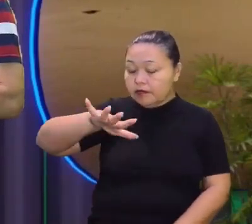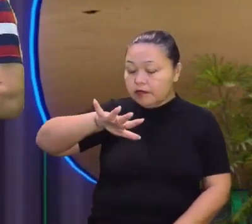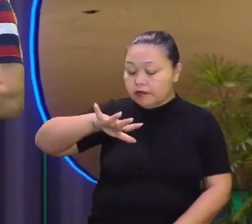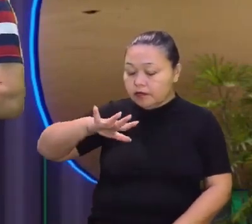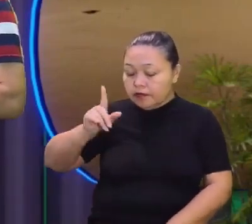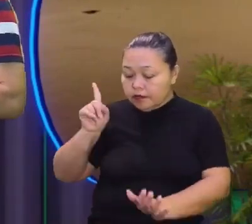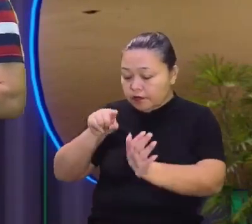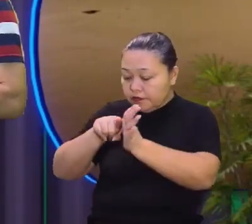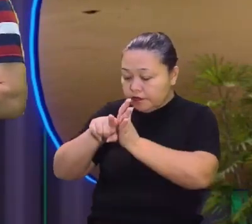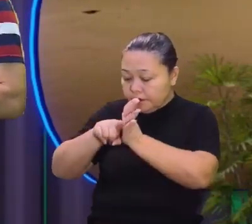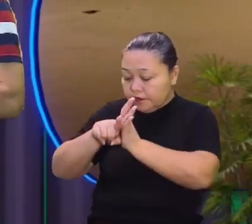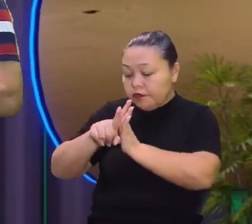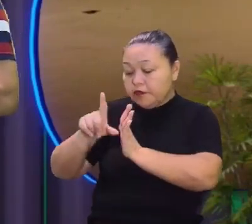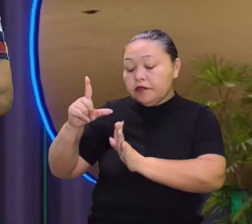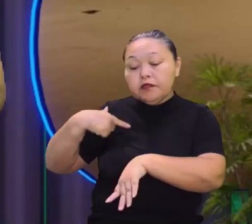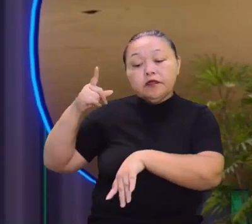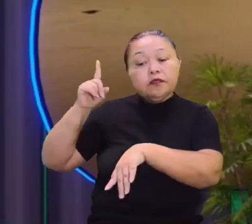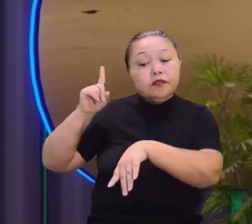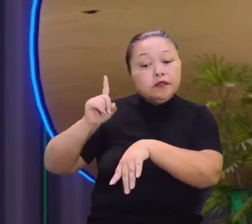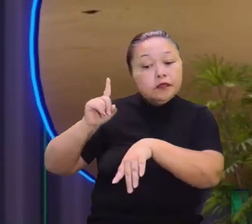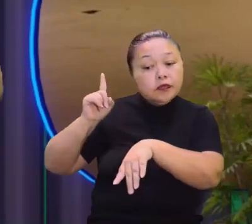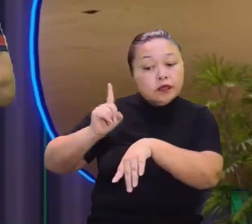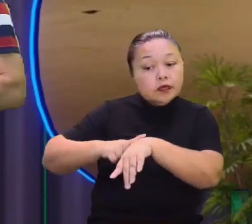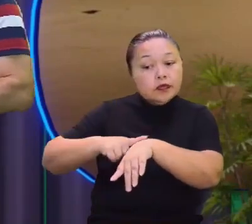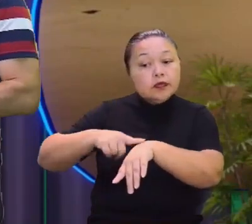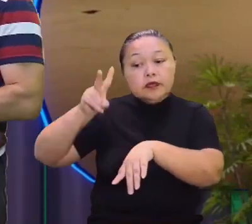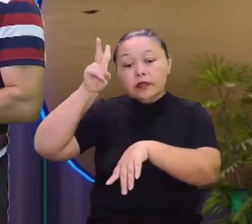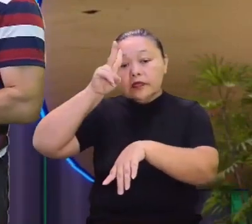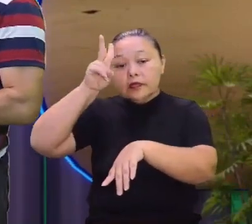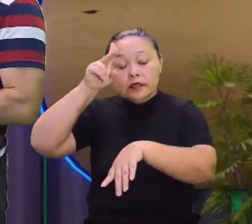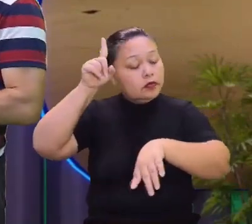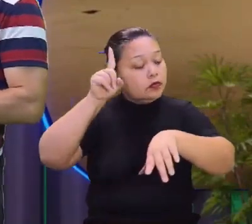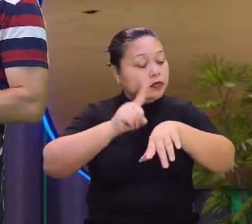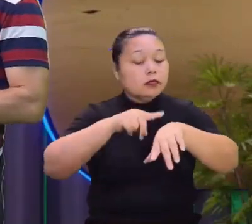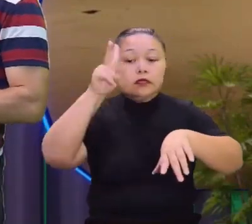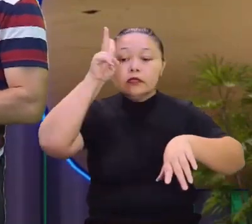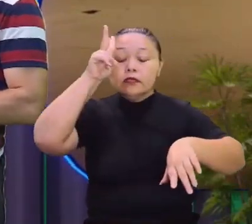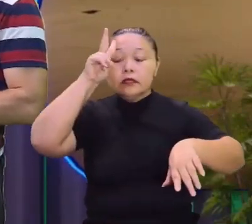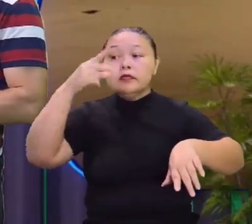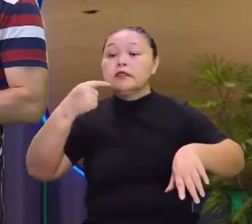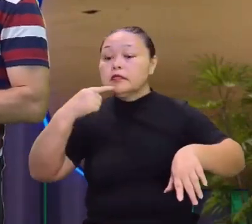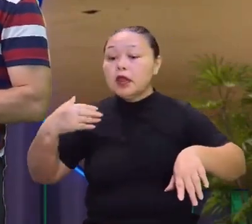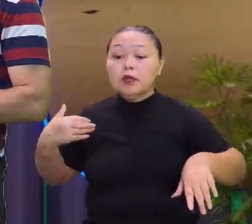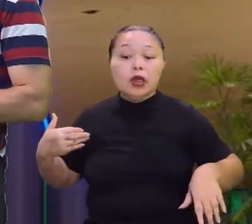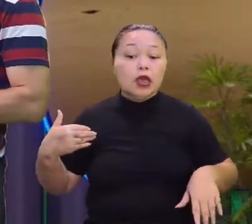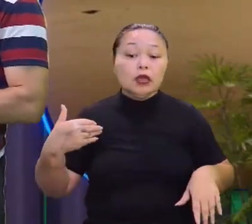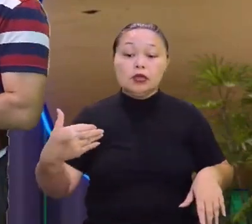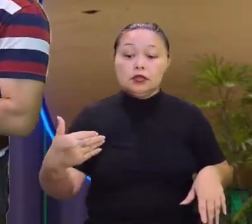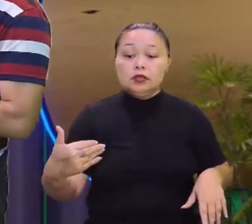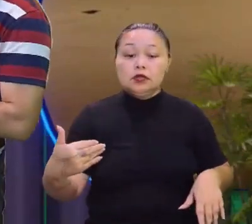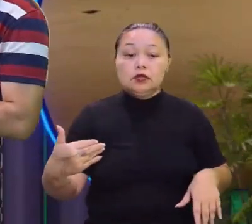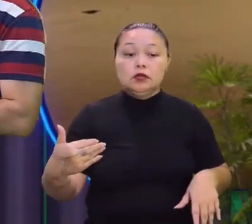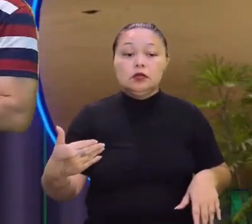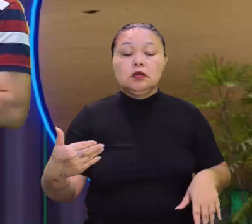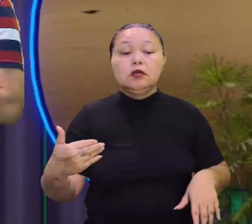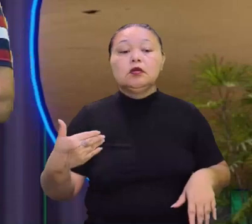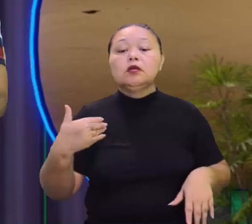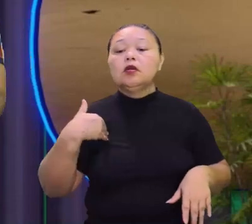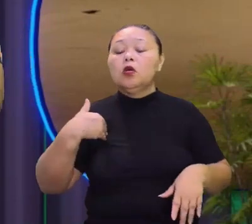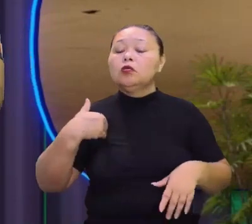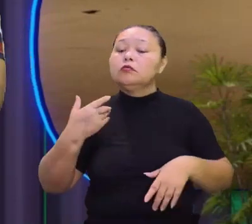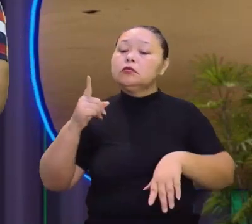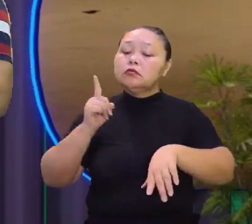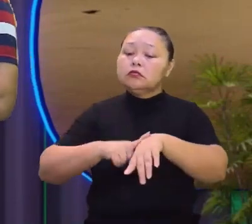né? Que o tempo histórico é uma coisa, né? Então, o tempo histórico é um tempo recente, né? Mas quando a gente fala desse